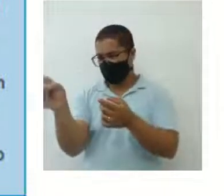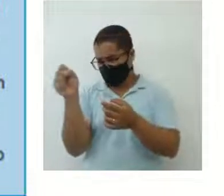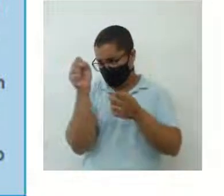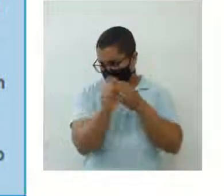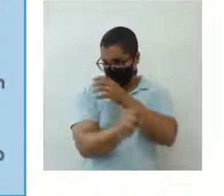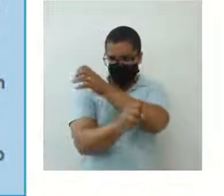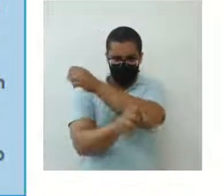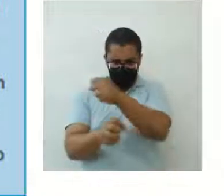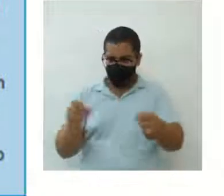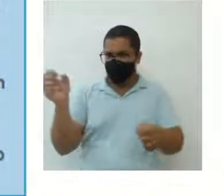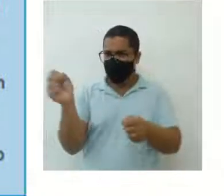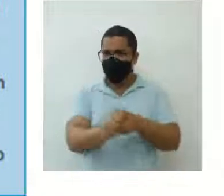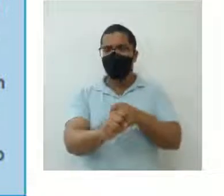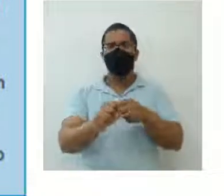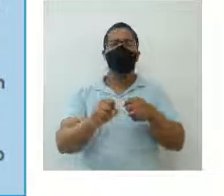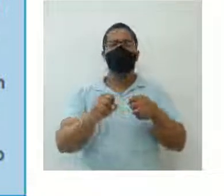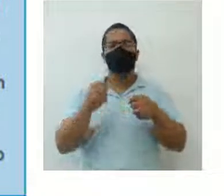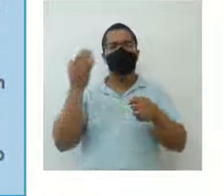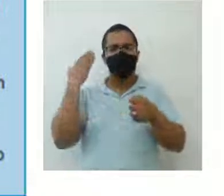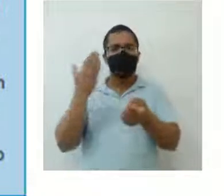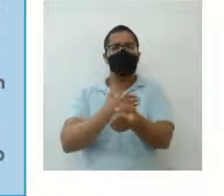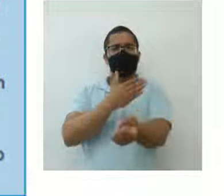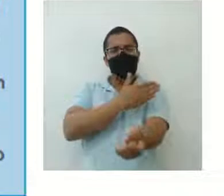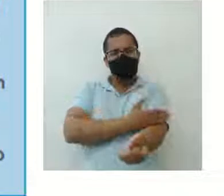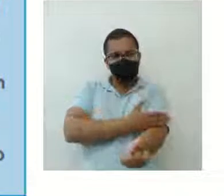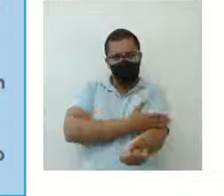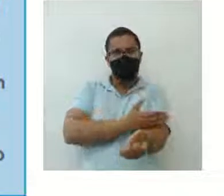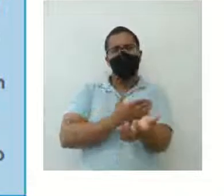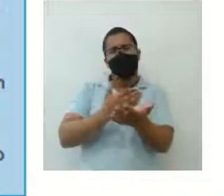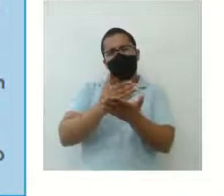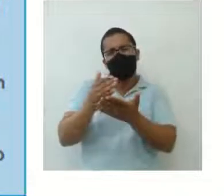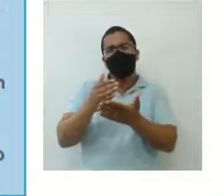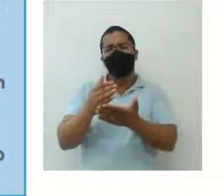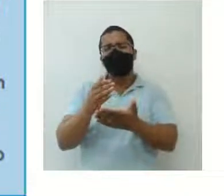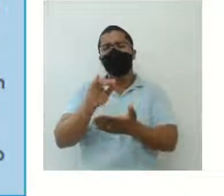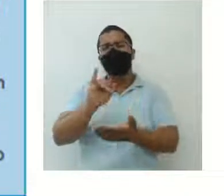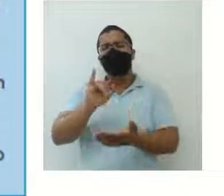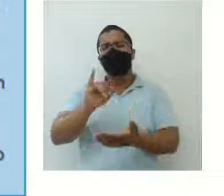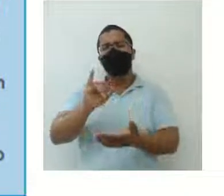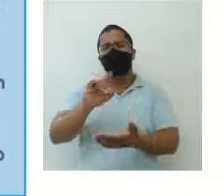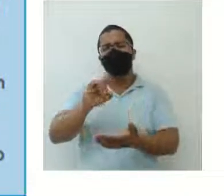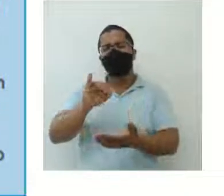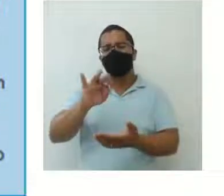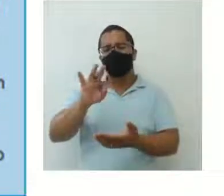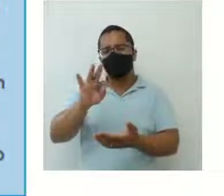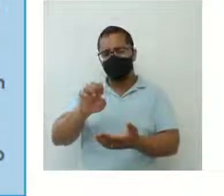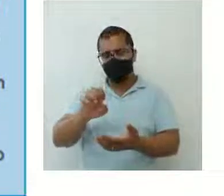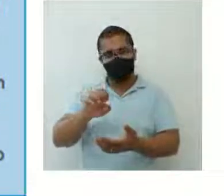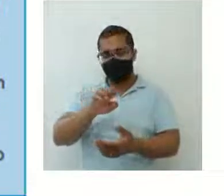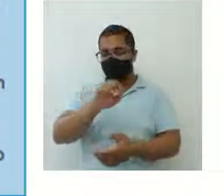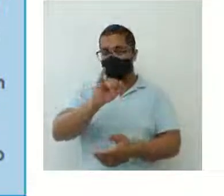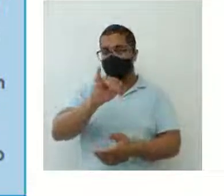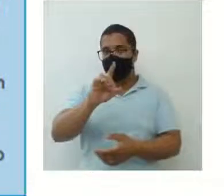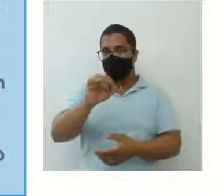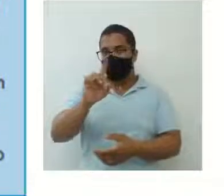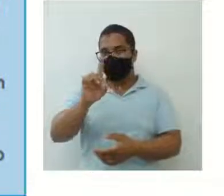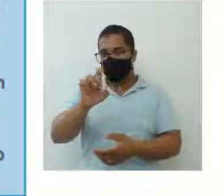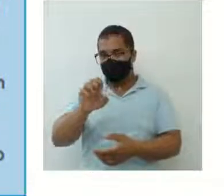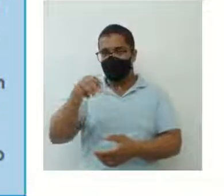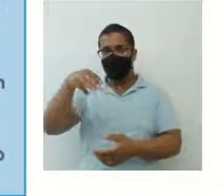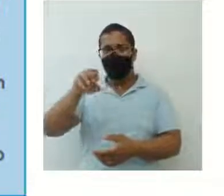no final da Idade Média, início da Idade Moderna, não é isso? Então, aí vem agora o